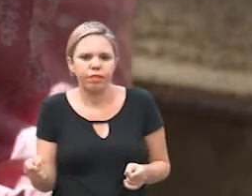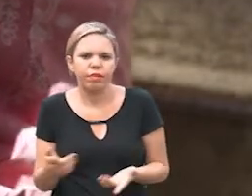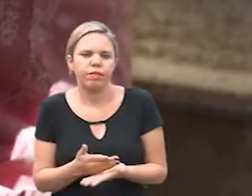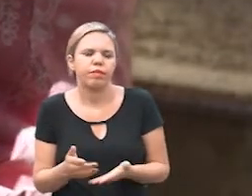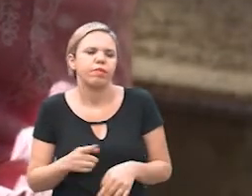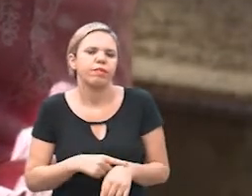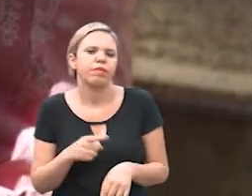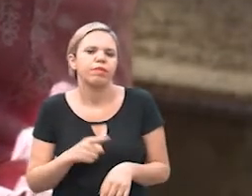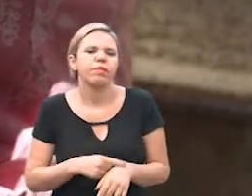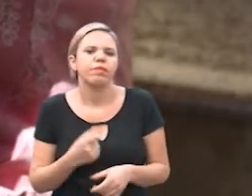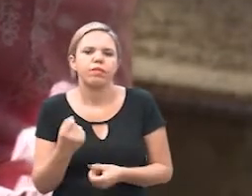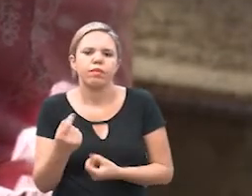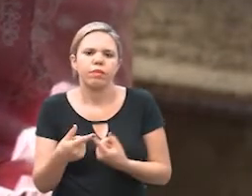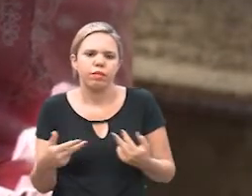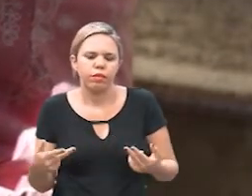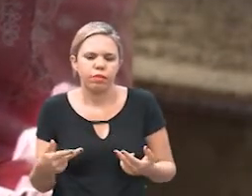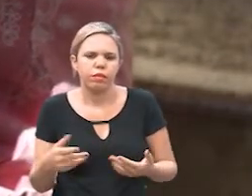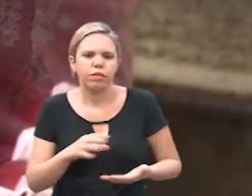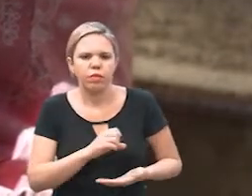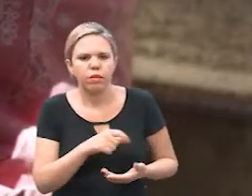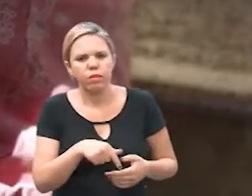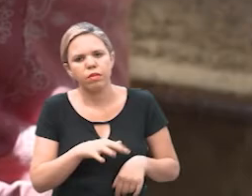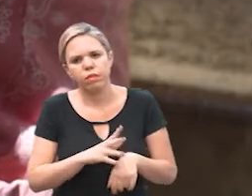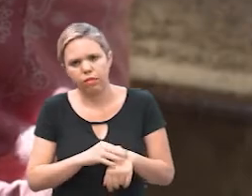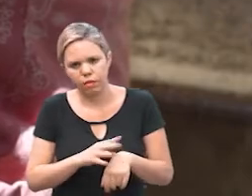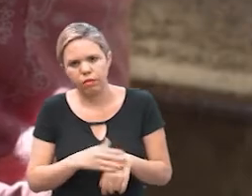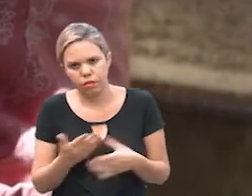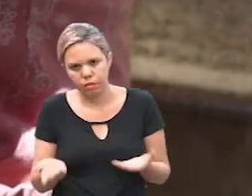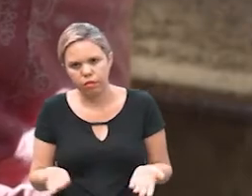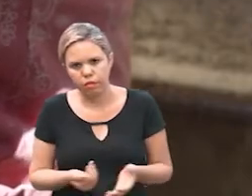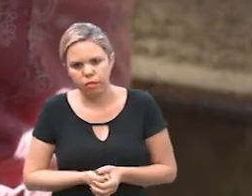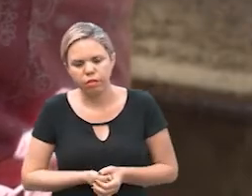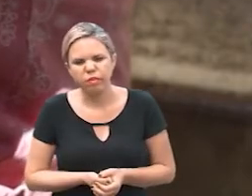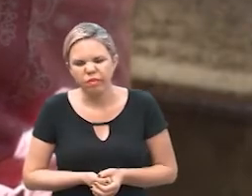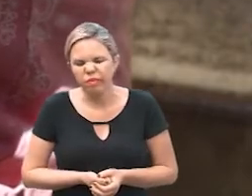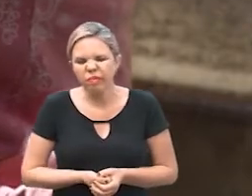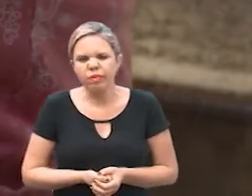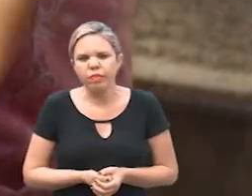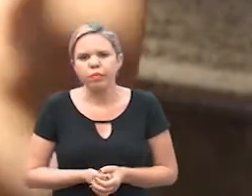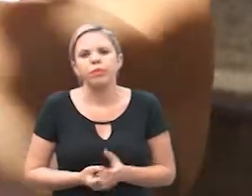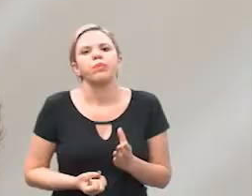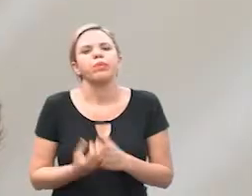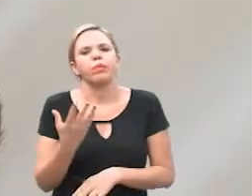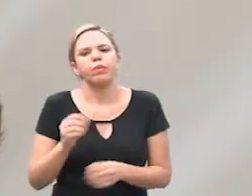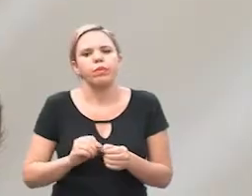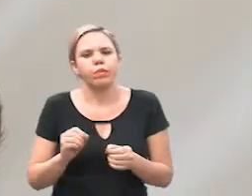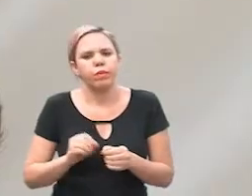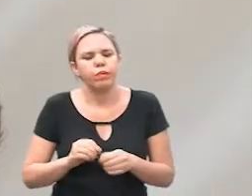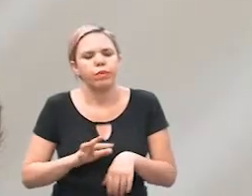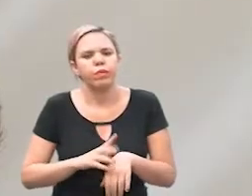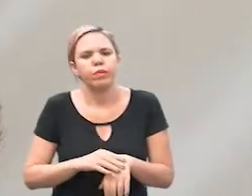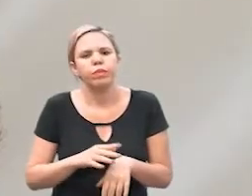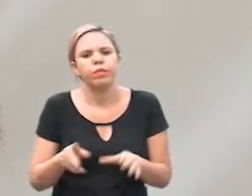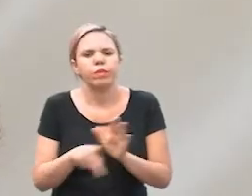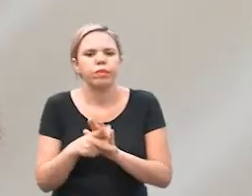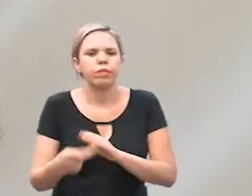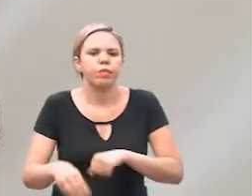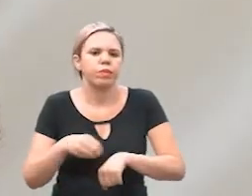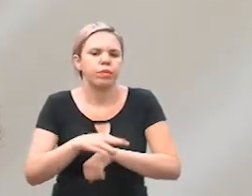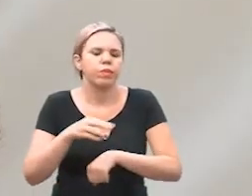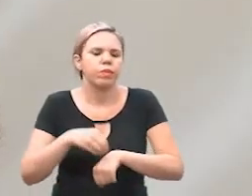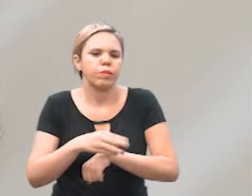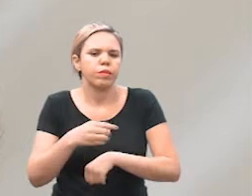tempo. Tem alguns casos que o peito fica machucado também, né? O que ela pode fazer? Passar o próprio leite,